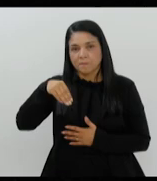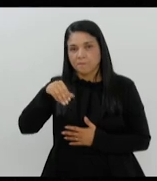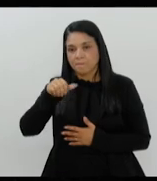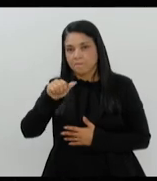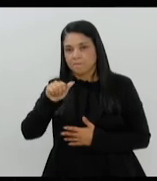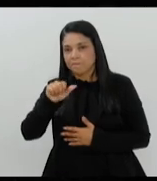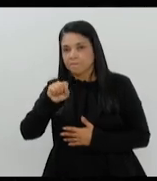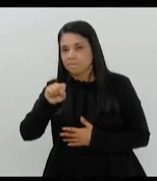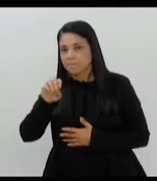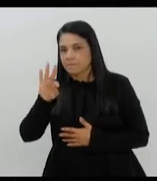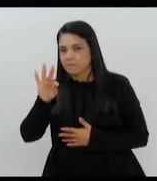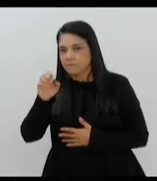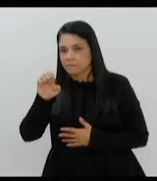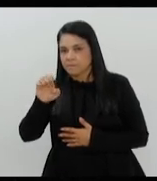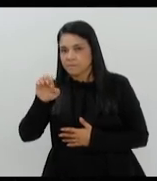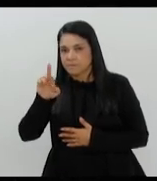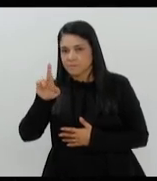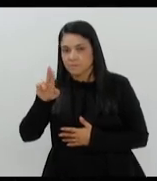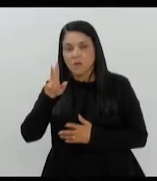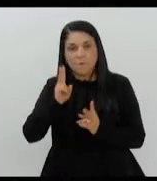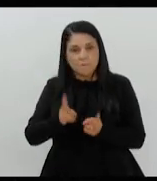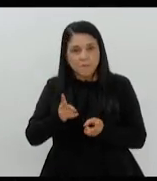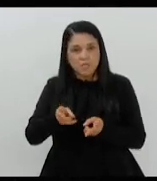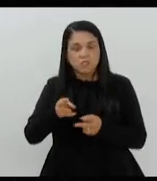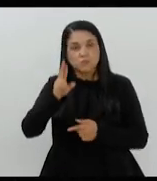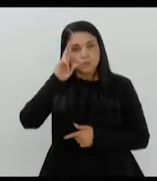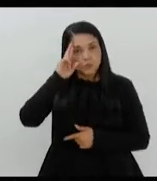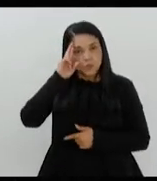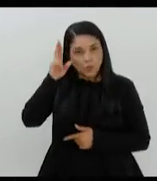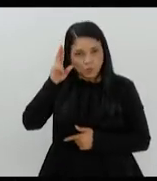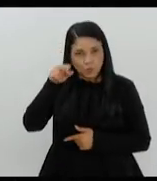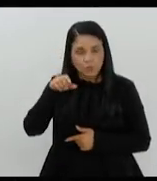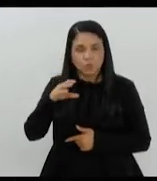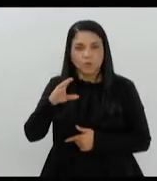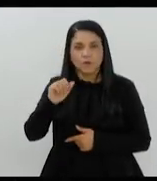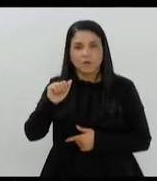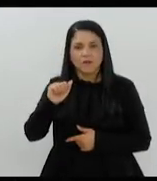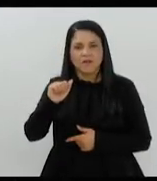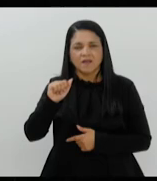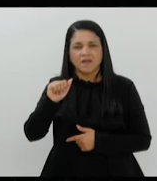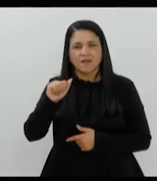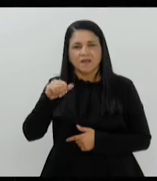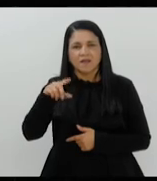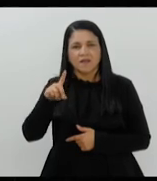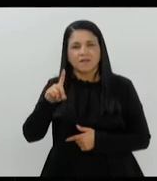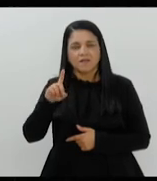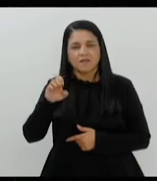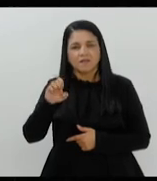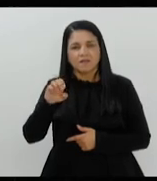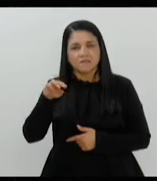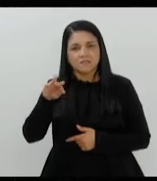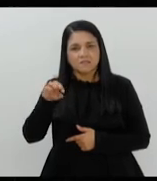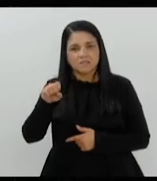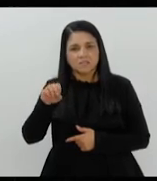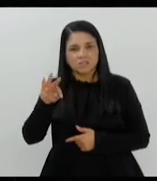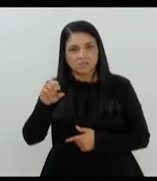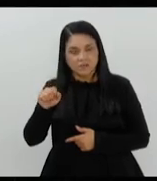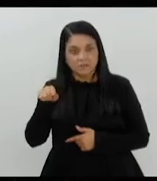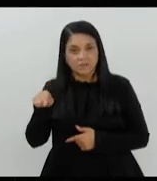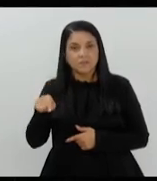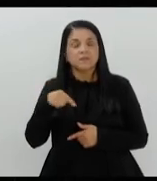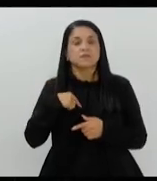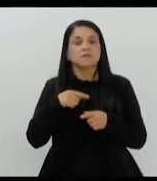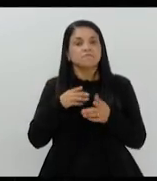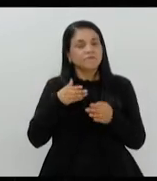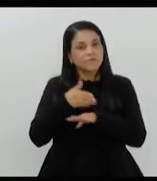que é dono do Credit Sexta e que frequenta os camarotes de carnaval da